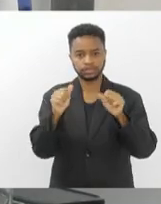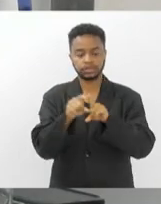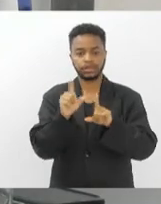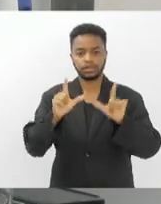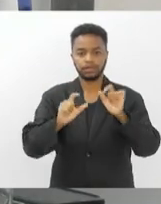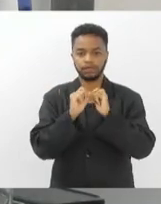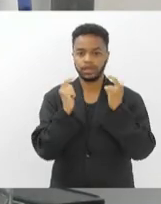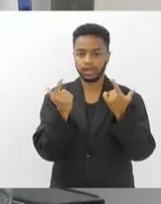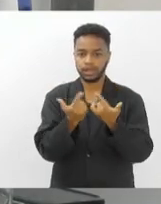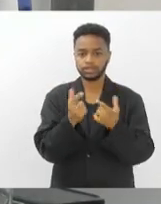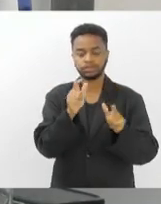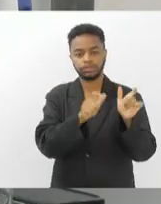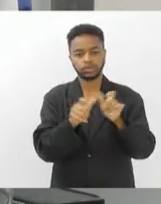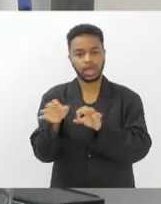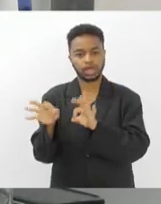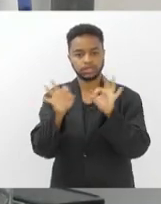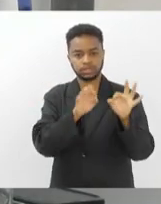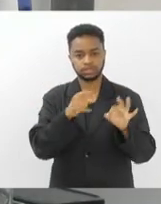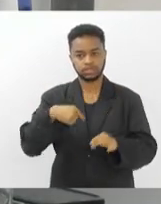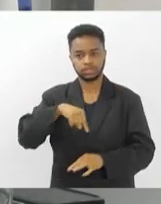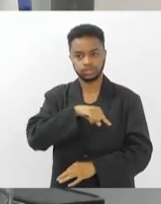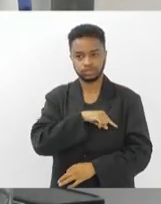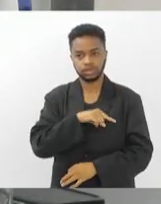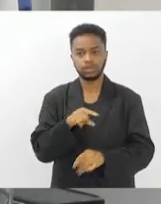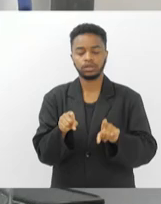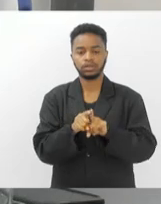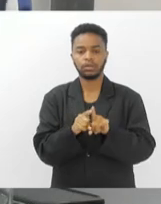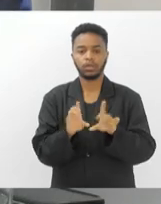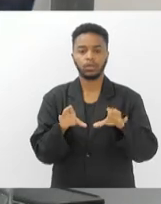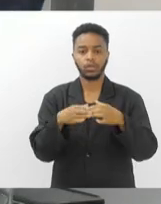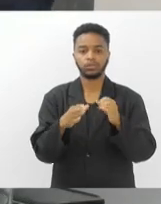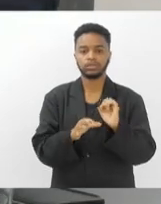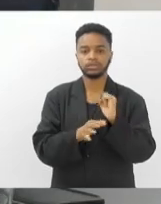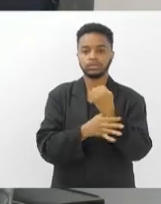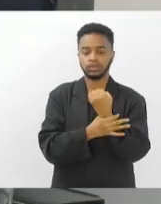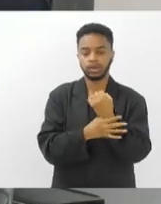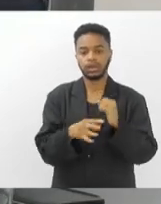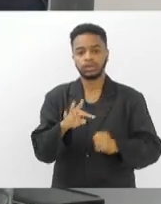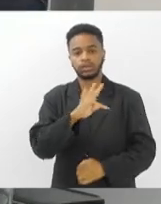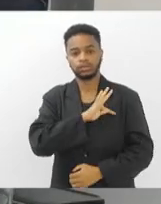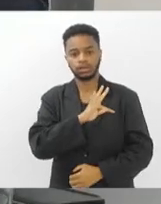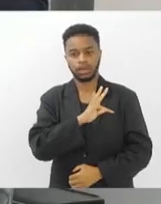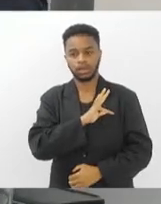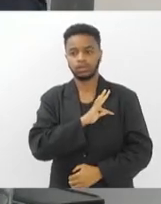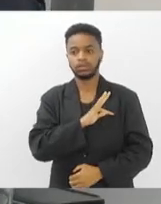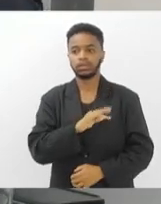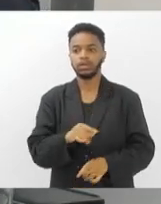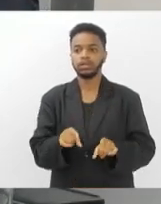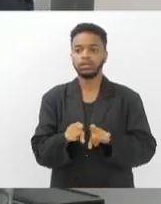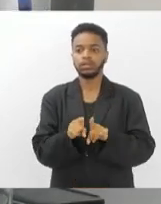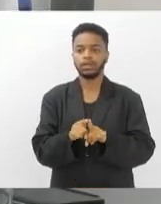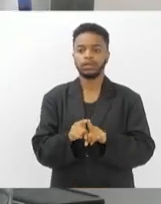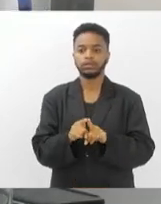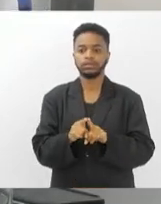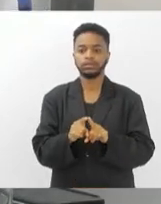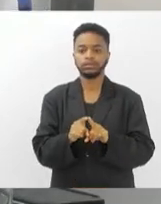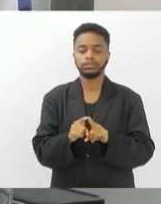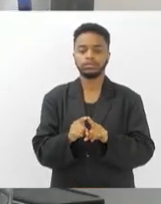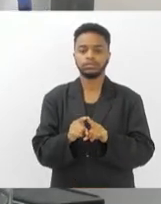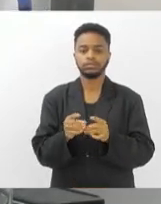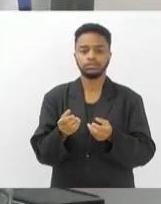Alerj, aqueles que nos assistem com frequência, ao Corpo de Seguranças da Casa, a técnica. Está aqui à disposição de todos e